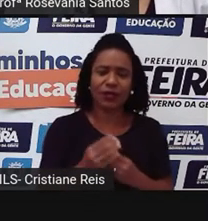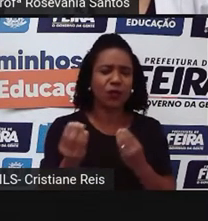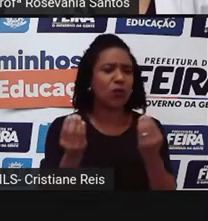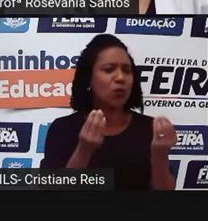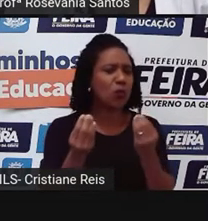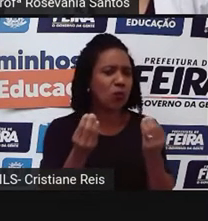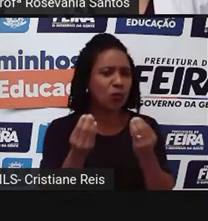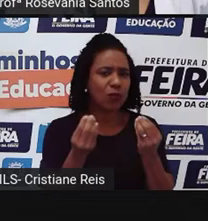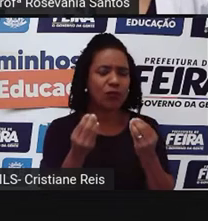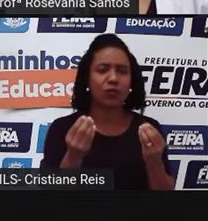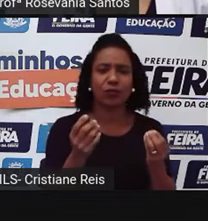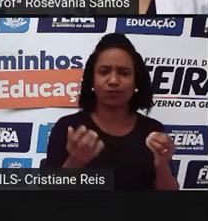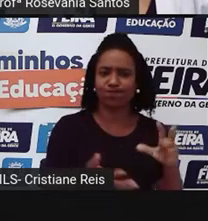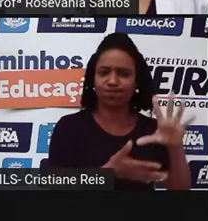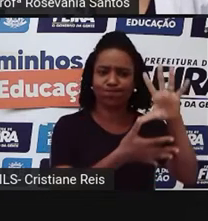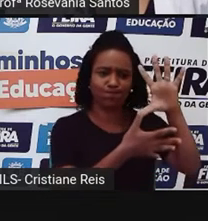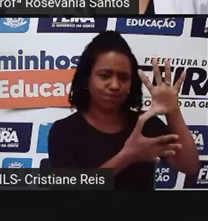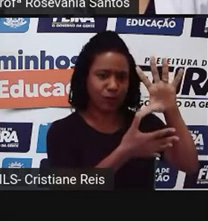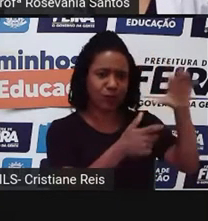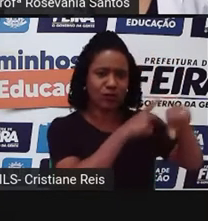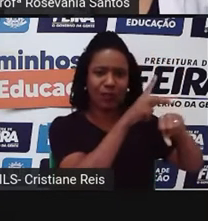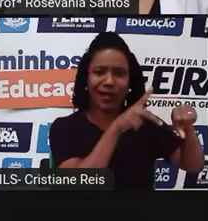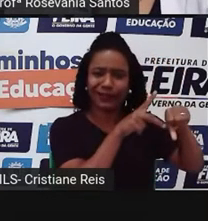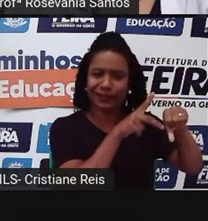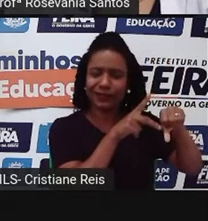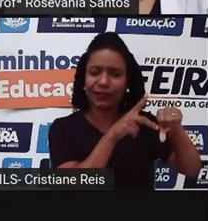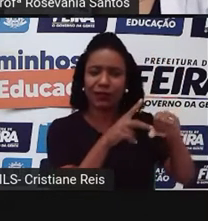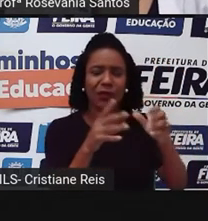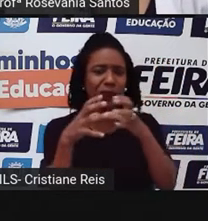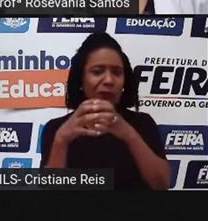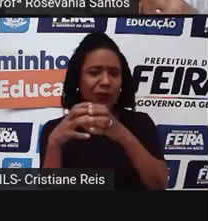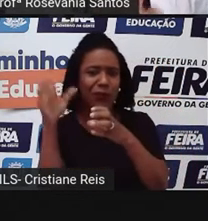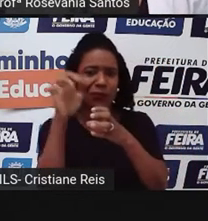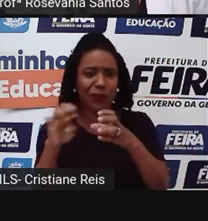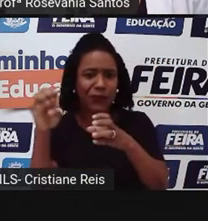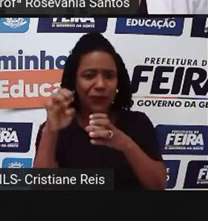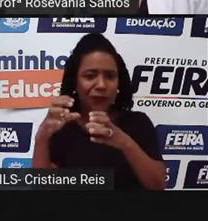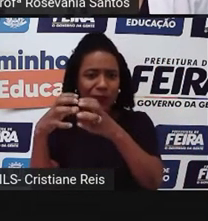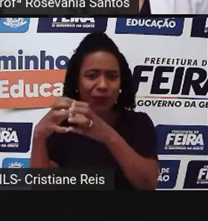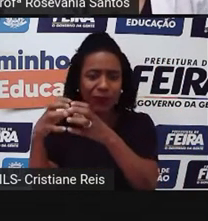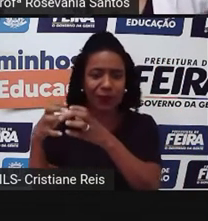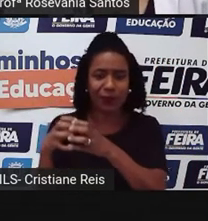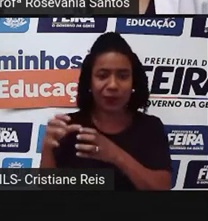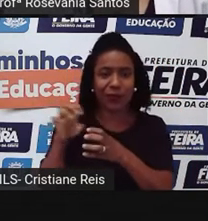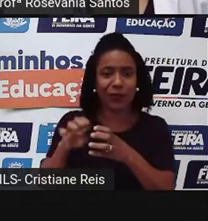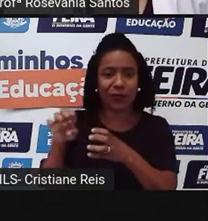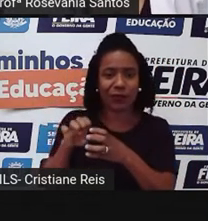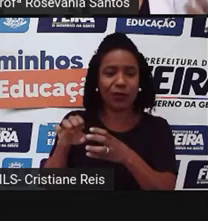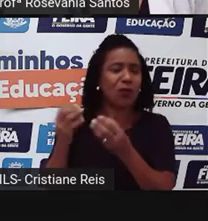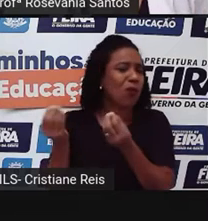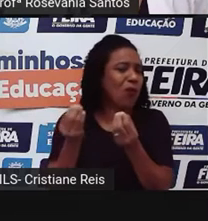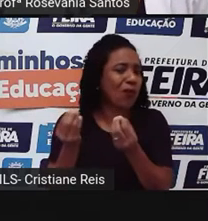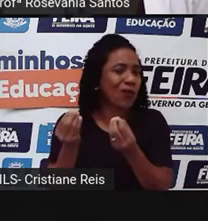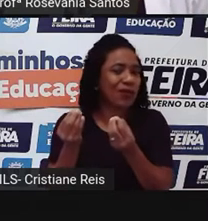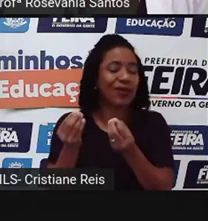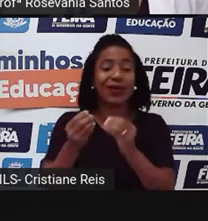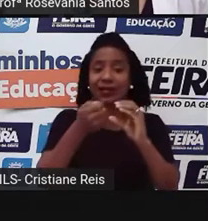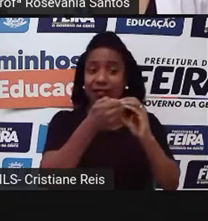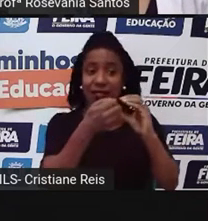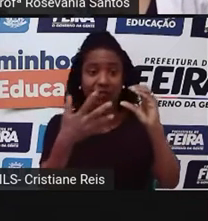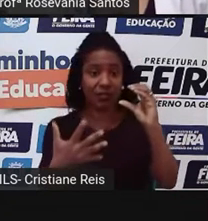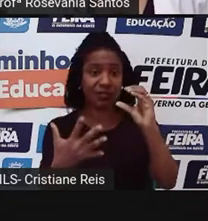gente agrupar, né, esses seis continentes? Características físicas, características históricas, características